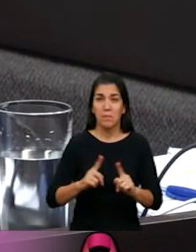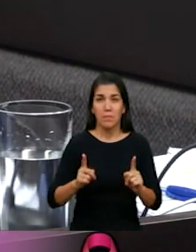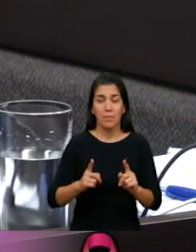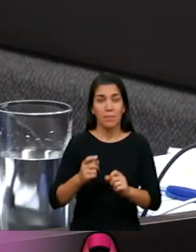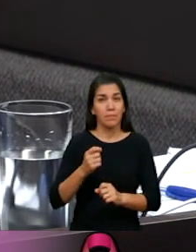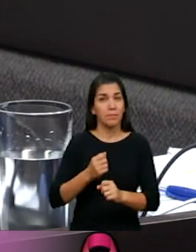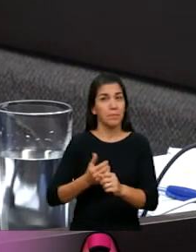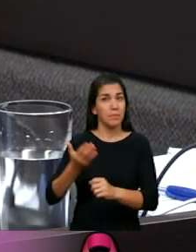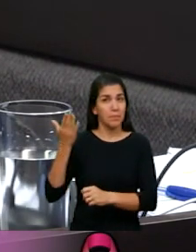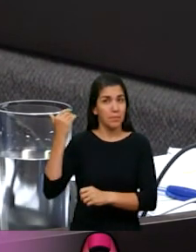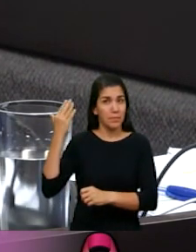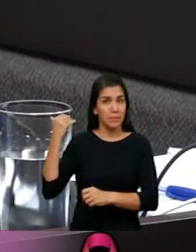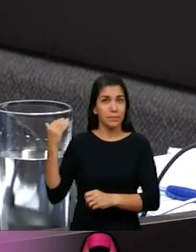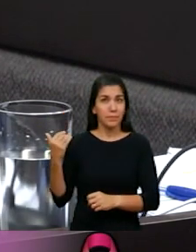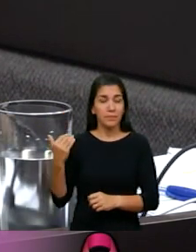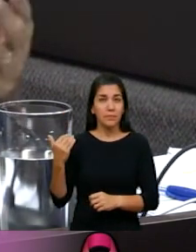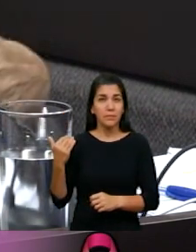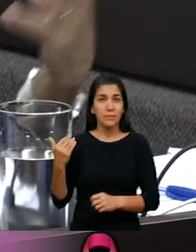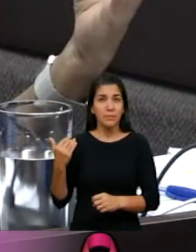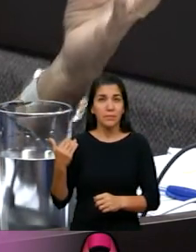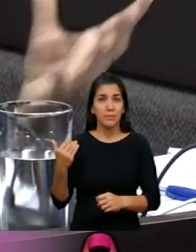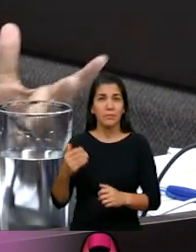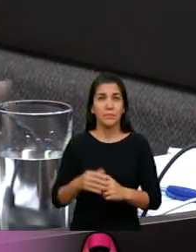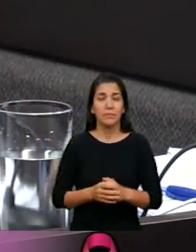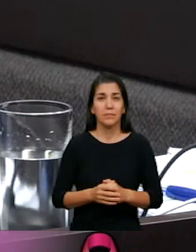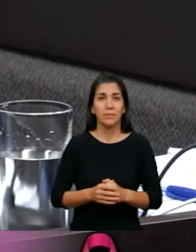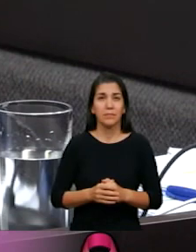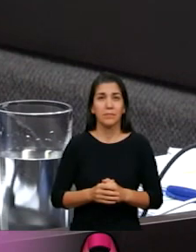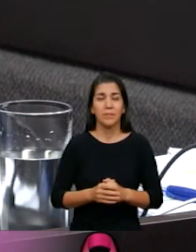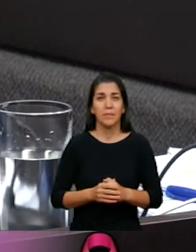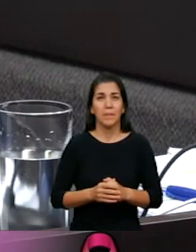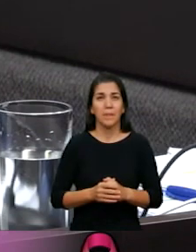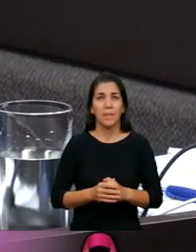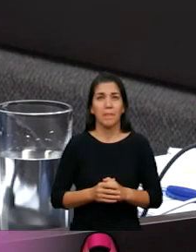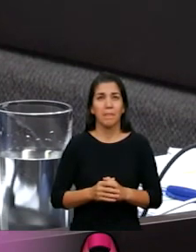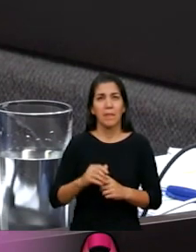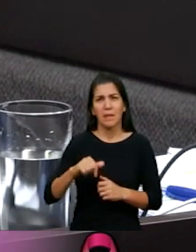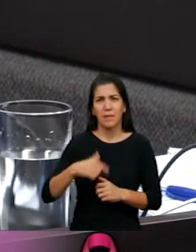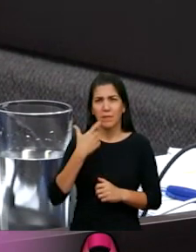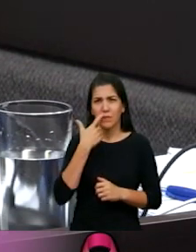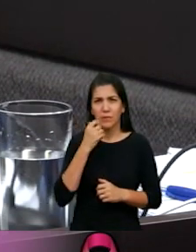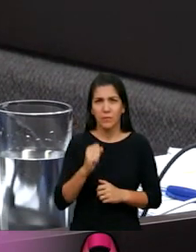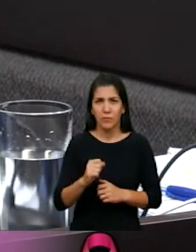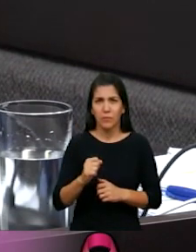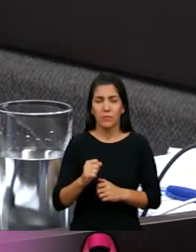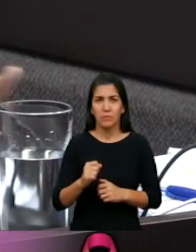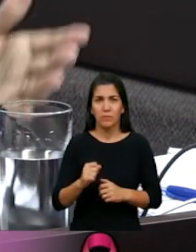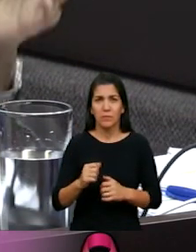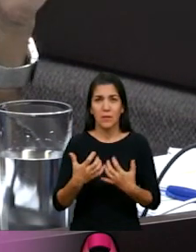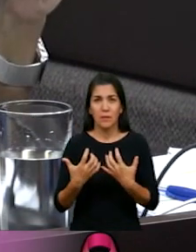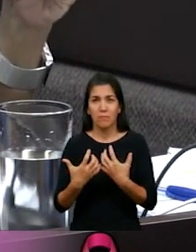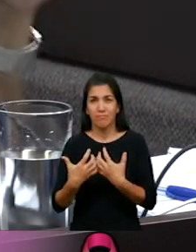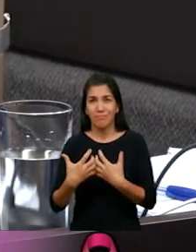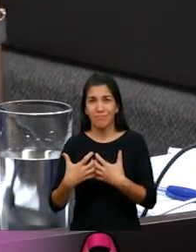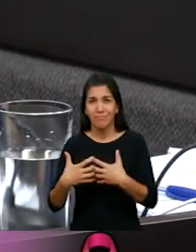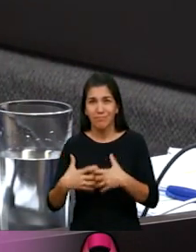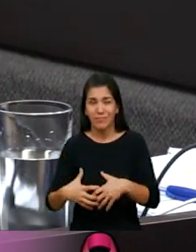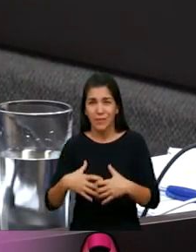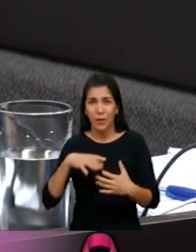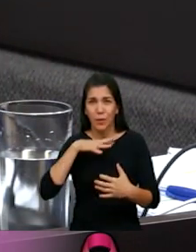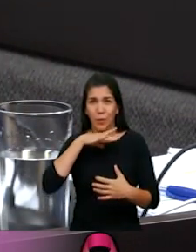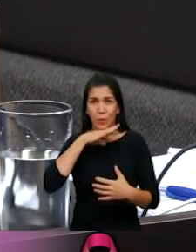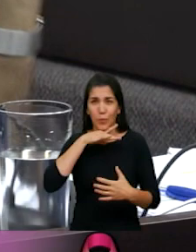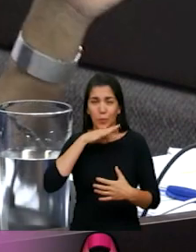distante, as nossas máquinas, por exemplo, para citar Araçatuba especificamente, andava caindo os pedaços. Como comparar